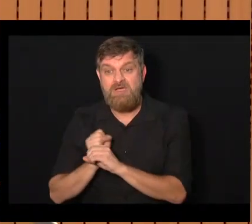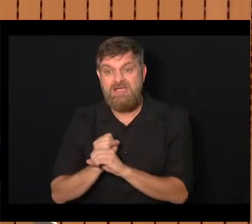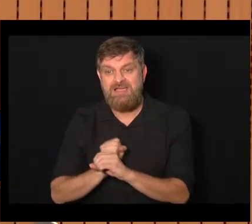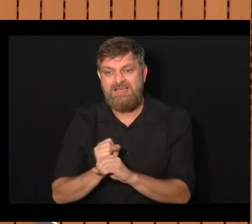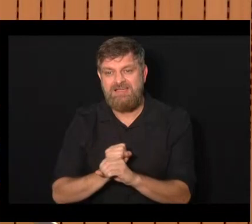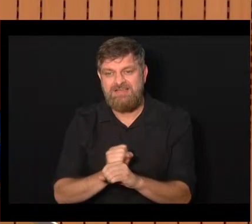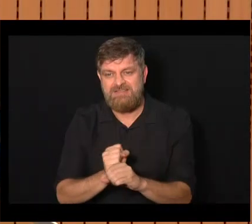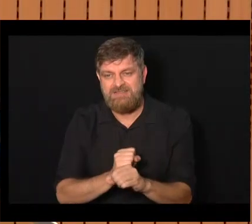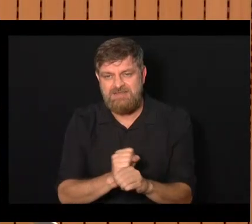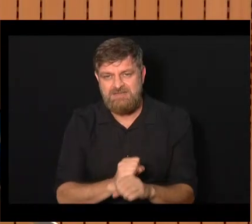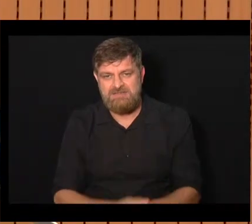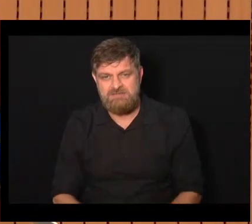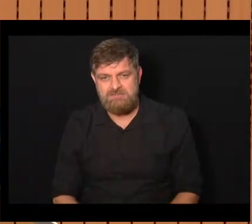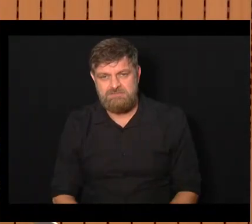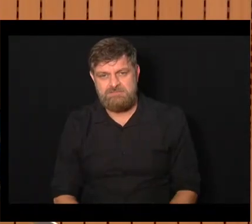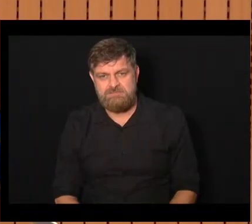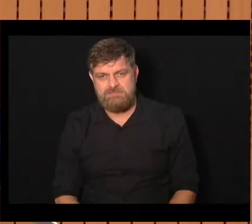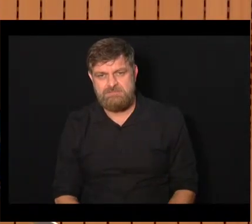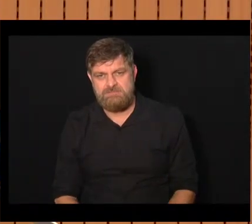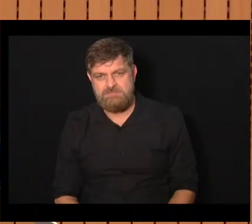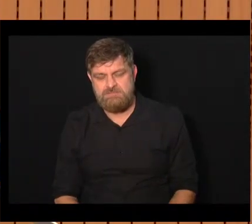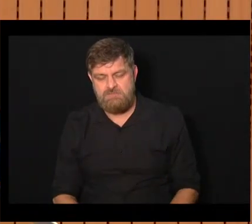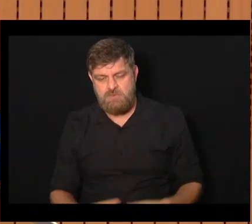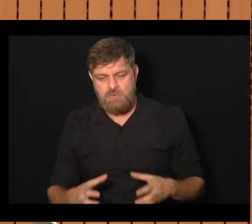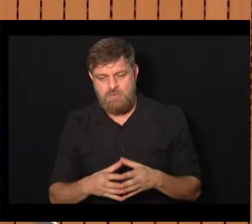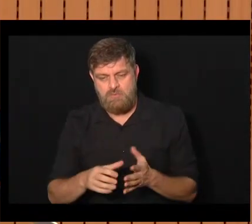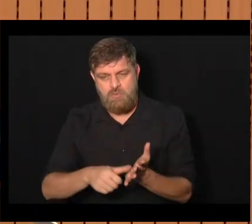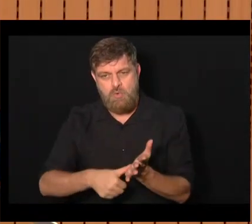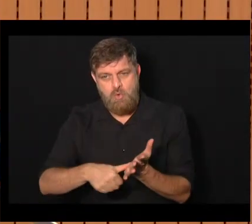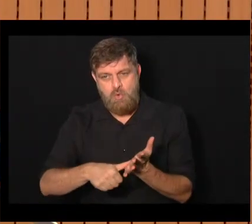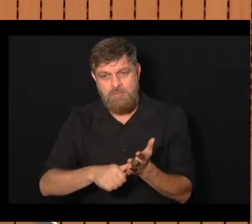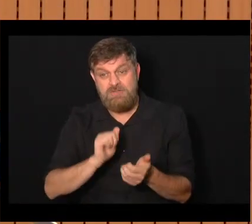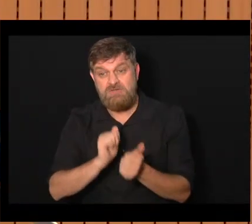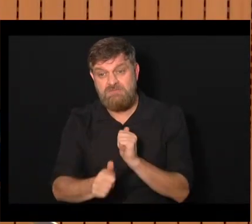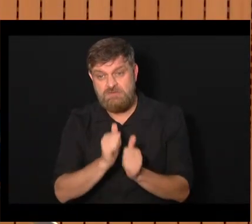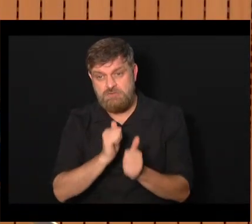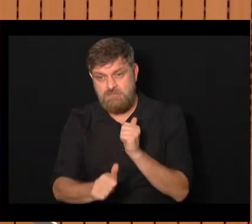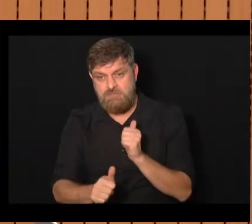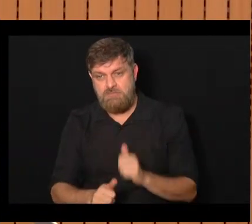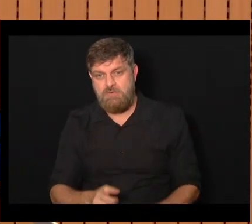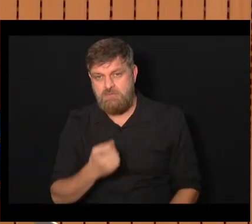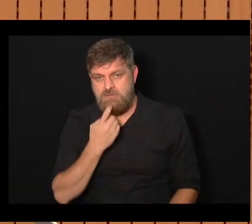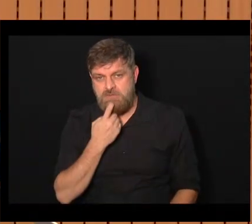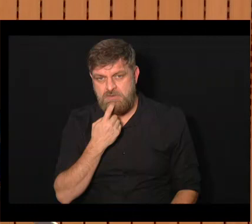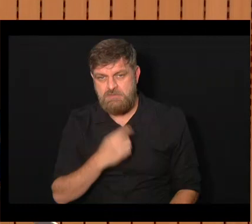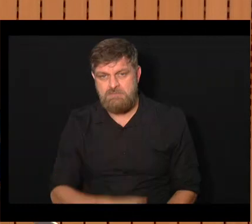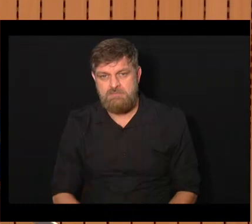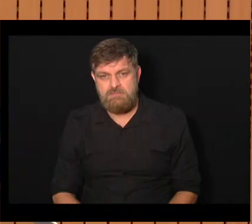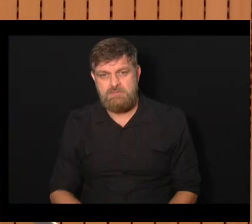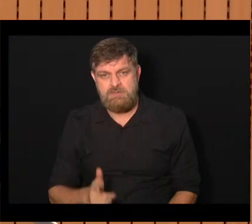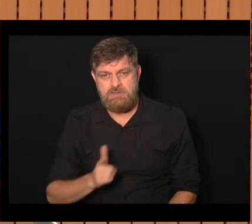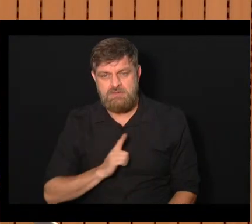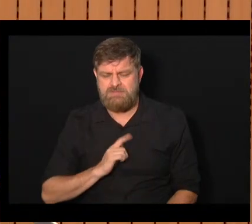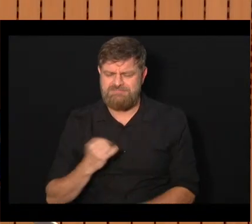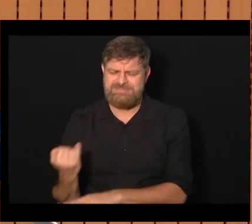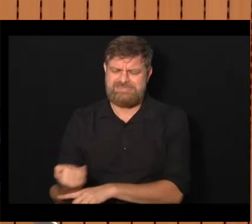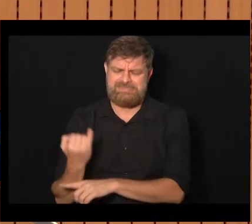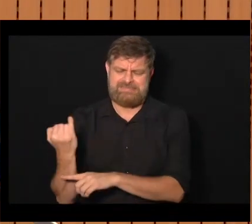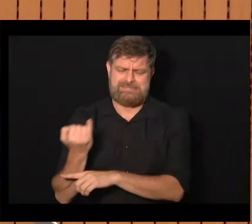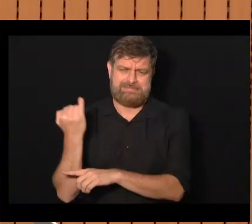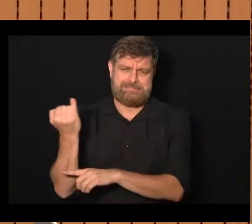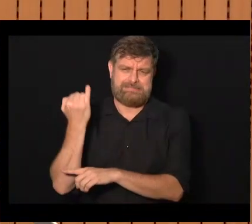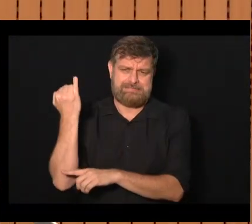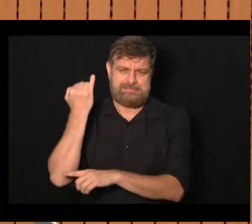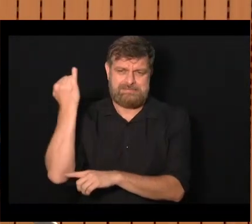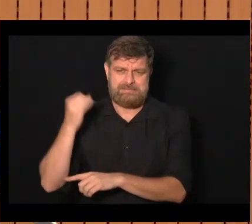de um clube de futebol amador na cidade de Campinas, mas que tem grande relevância